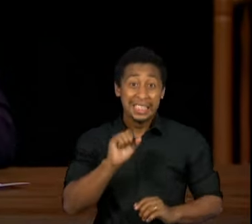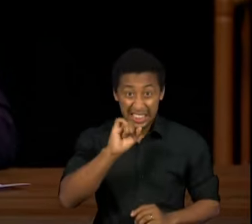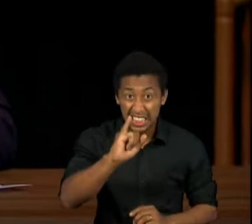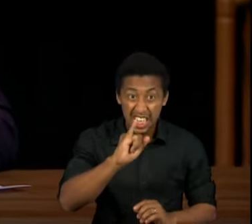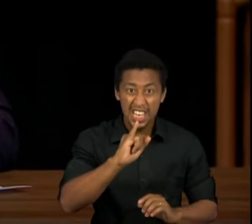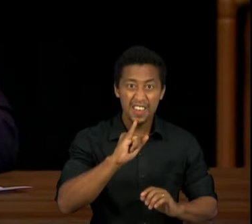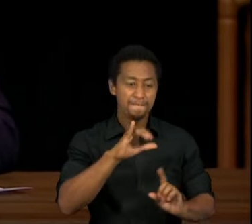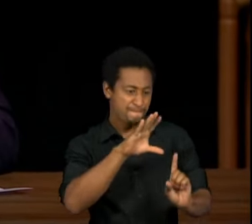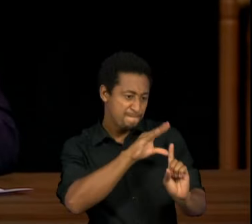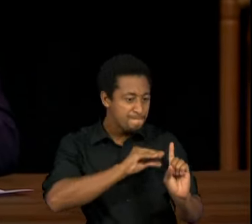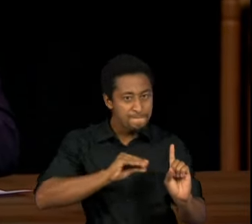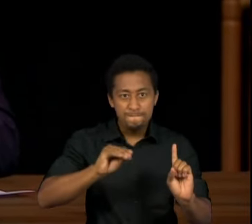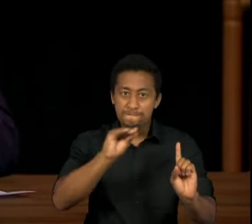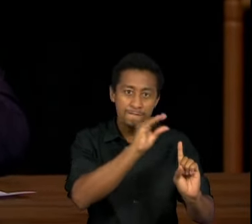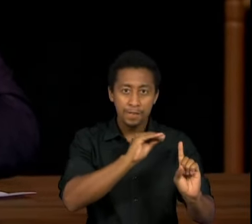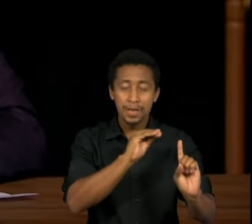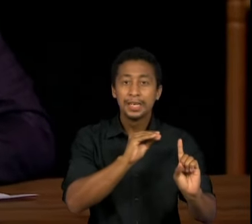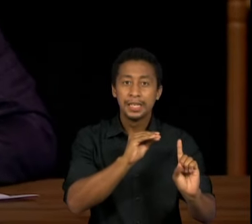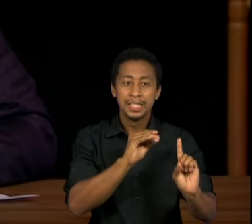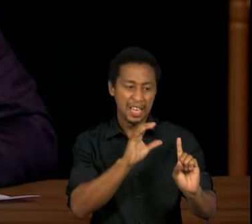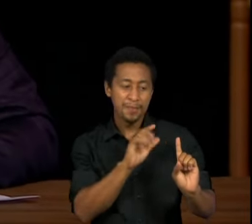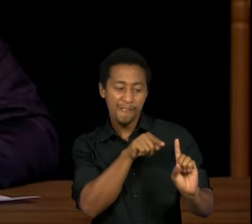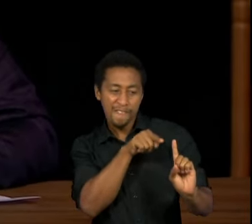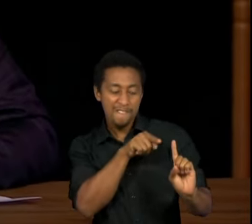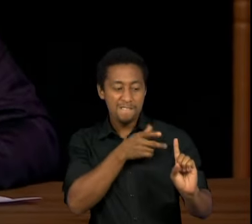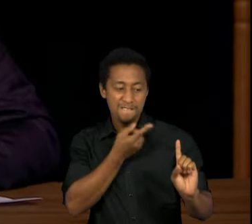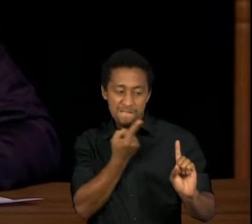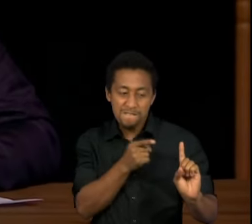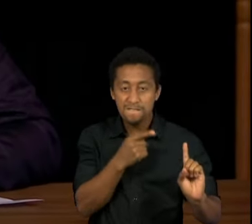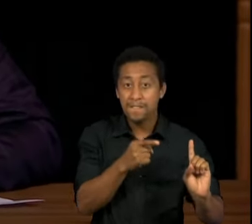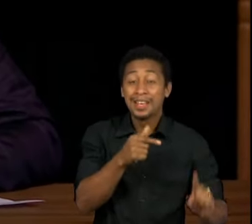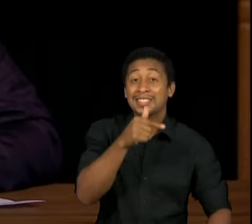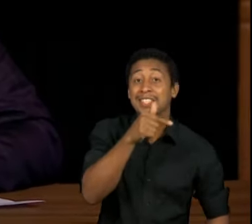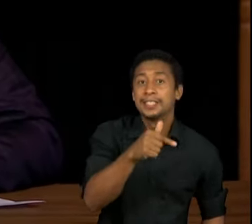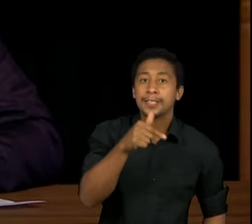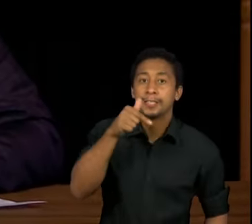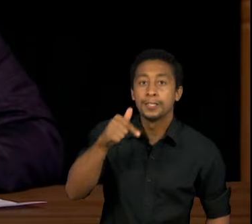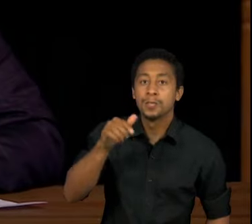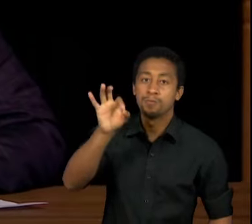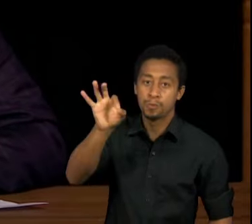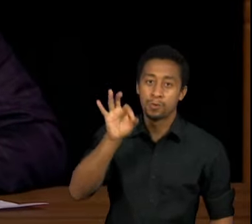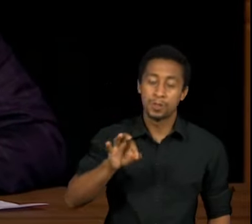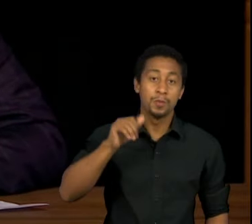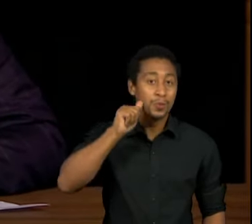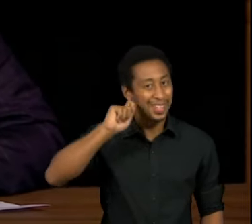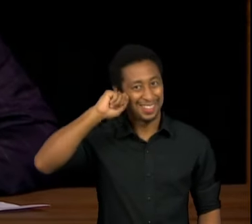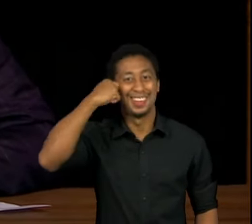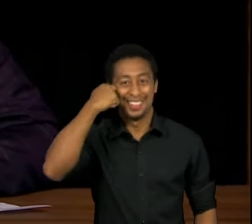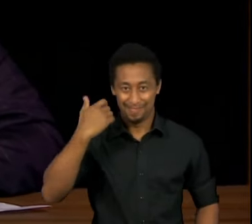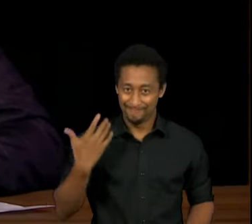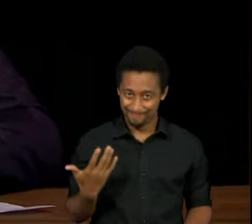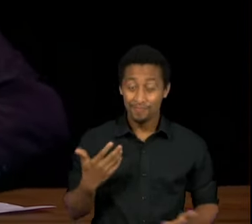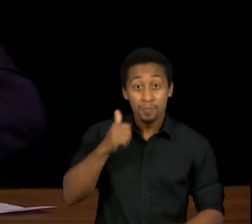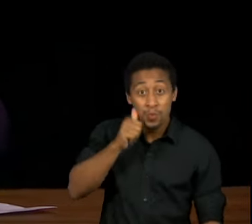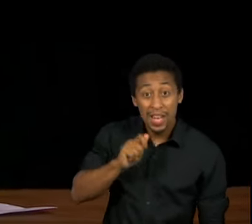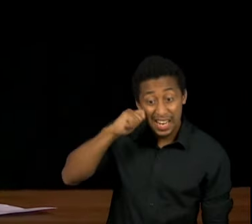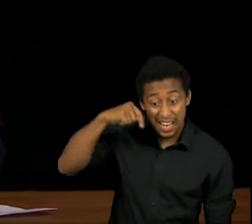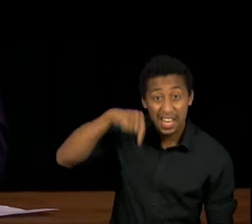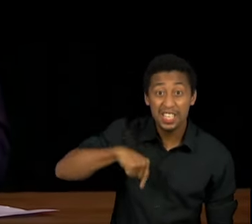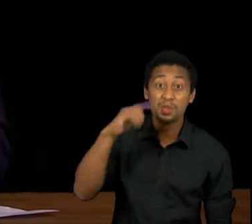das vítimas são negros alguns números que escancaram a barra de ser mulher negra no Brasil